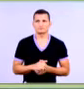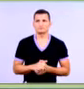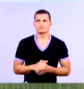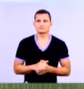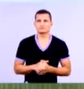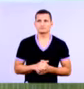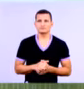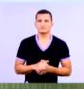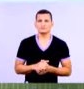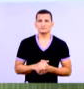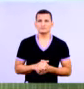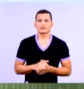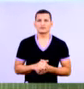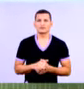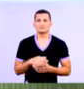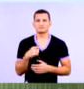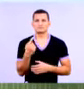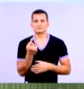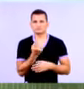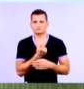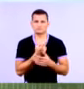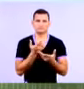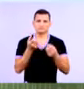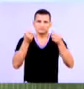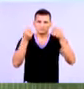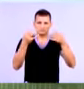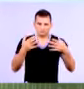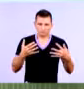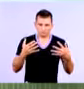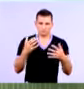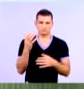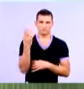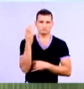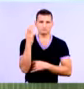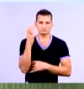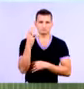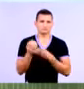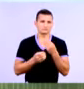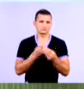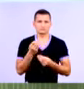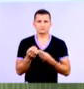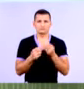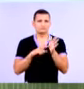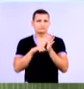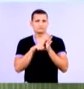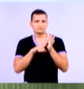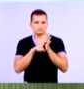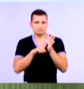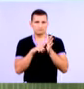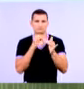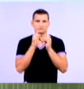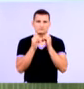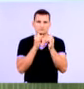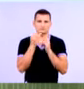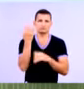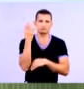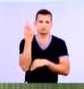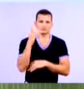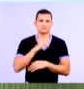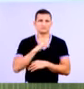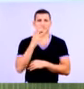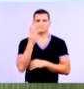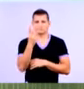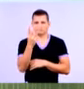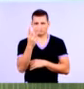Quando a gente trabalha com árvore, né, você tem que ter, como que eu posso consultar as informações numa árvore? Tem 3 tipos de